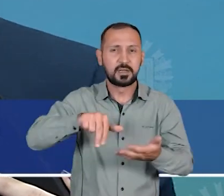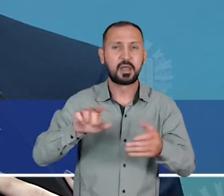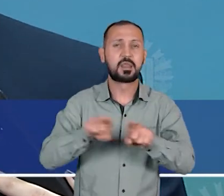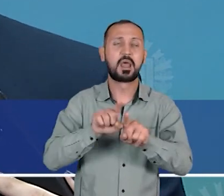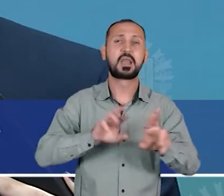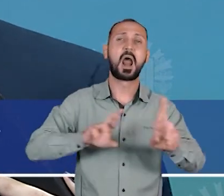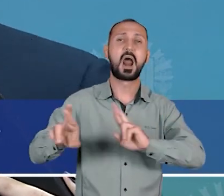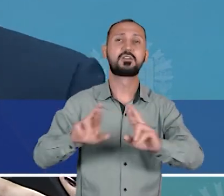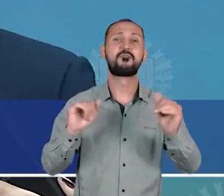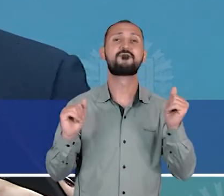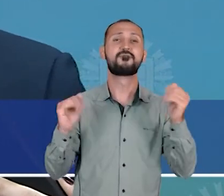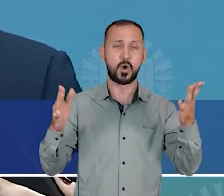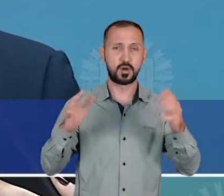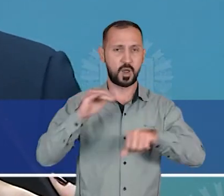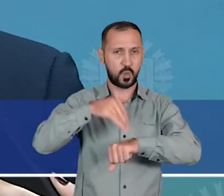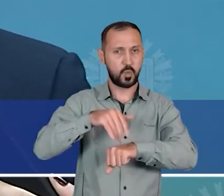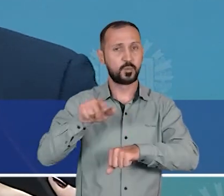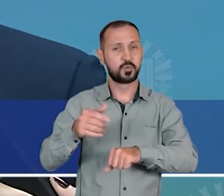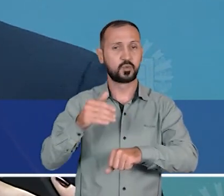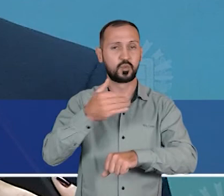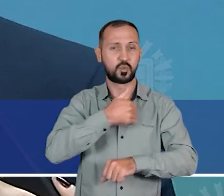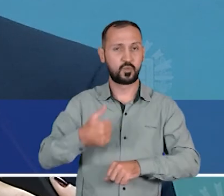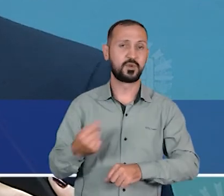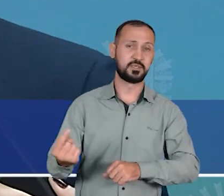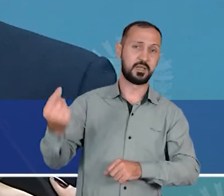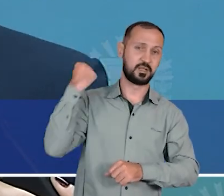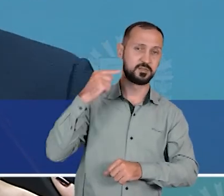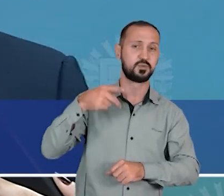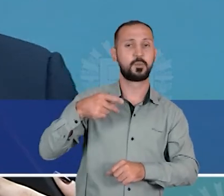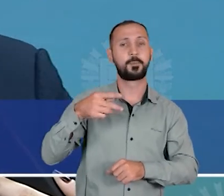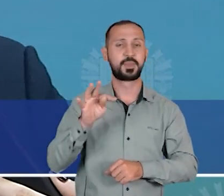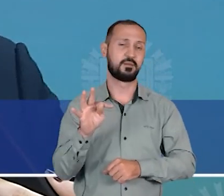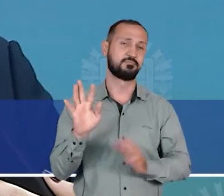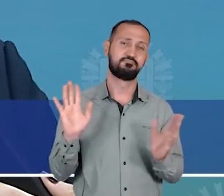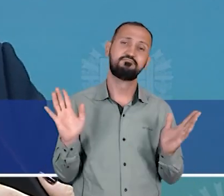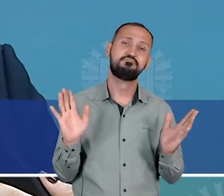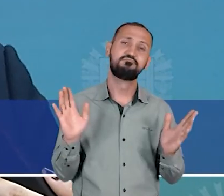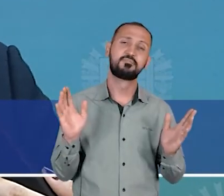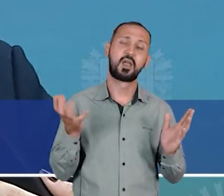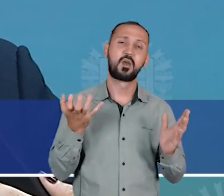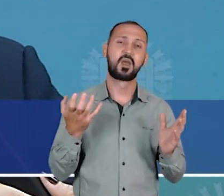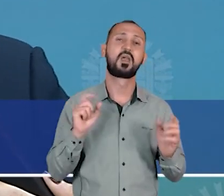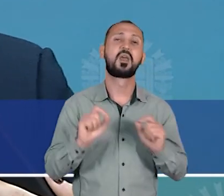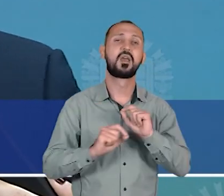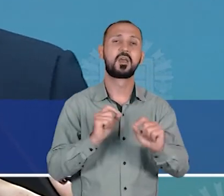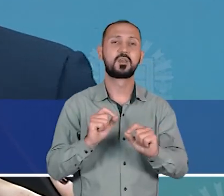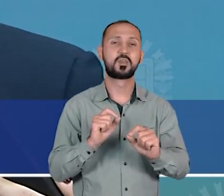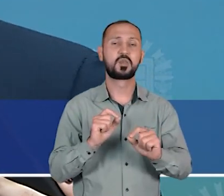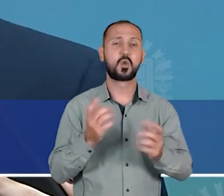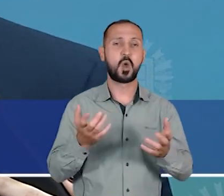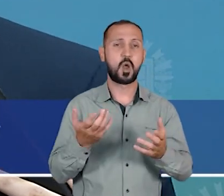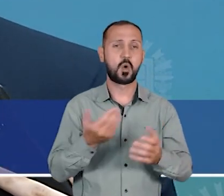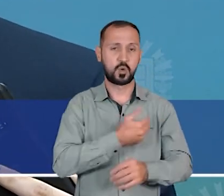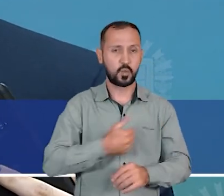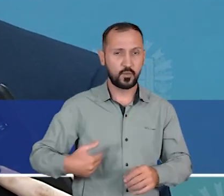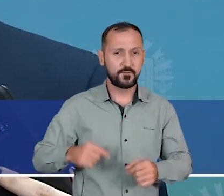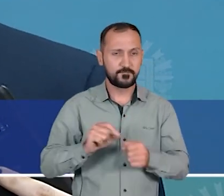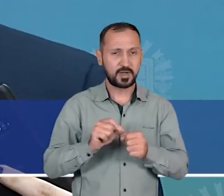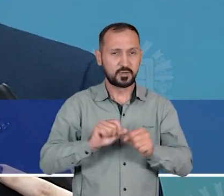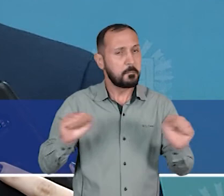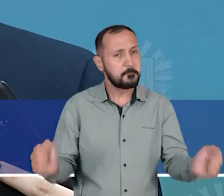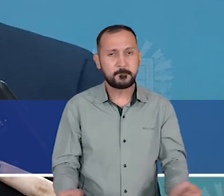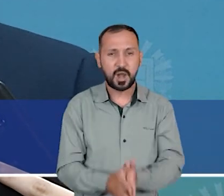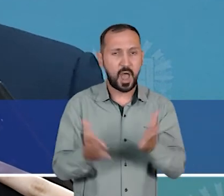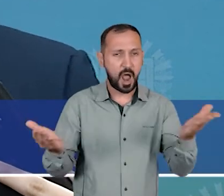até das relações exteriores, é culpa desse governo, do PT. Então, querem que o governo